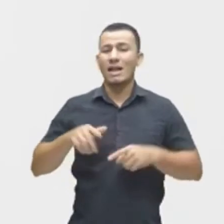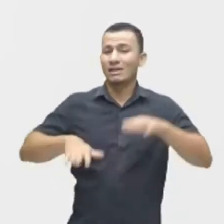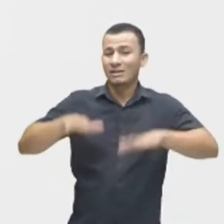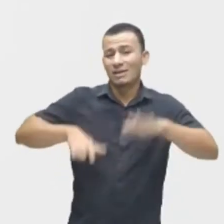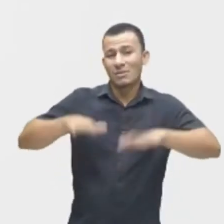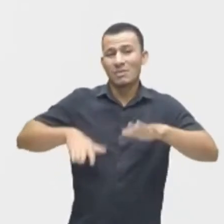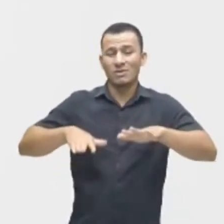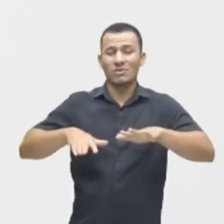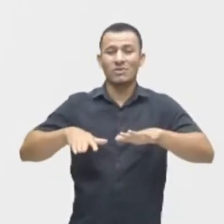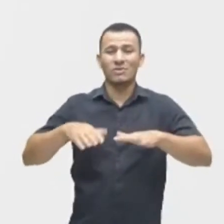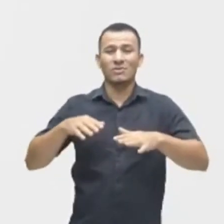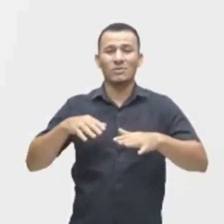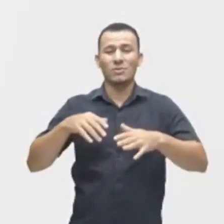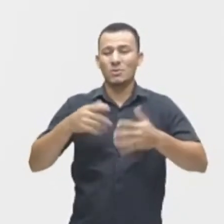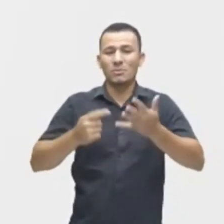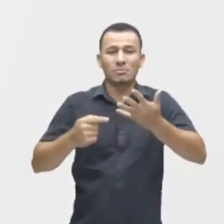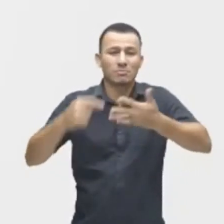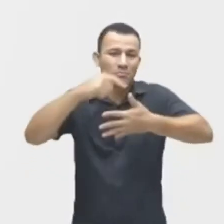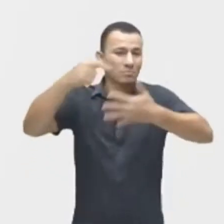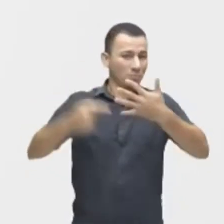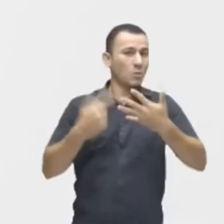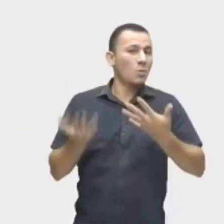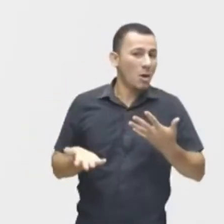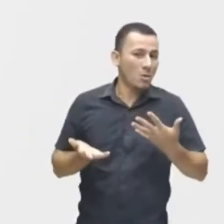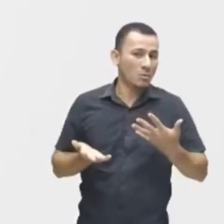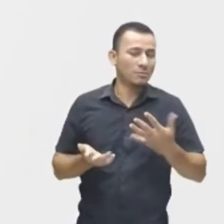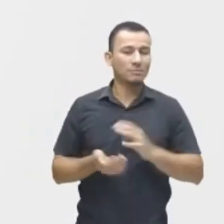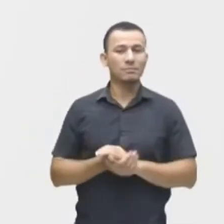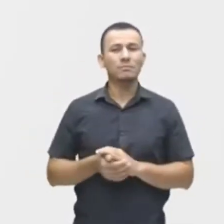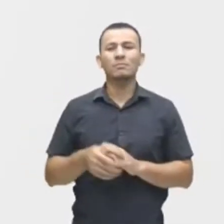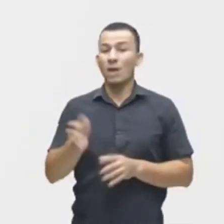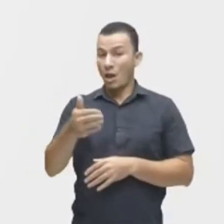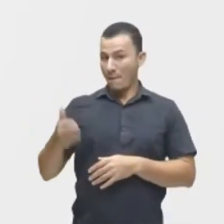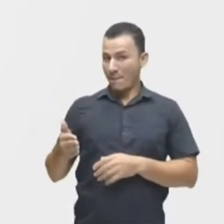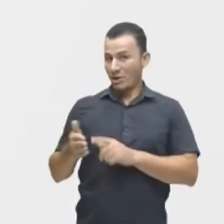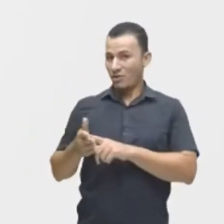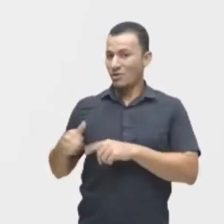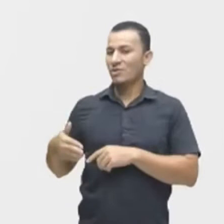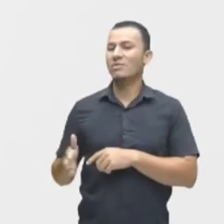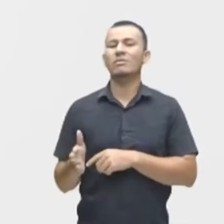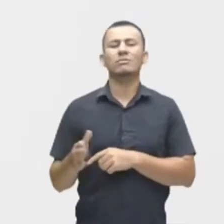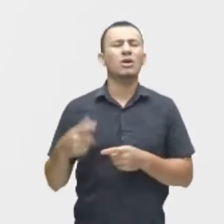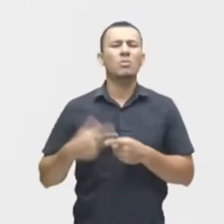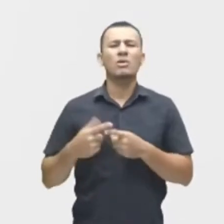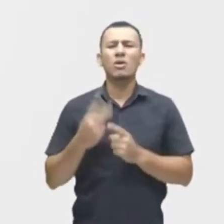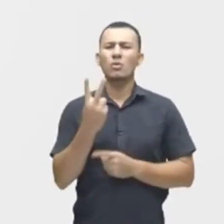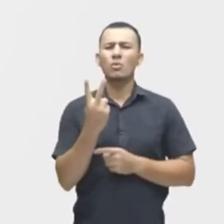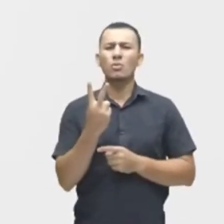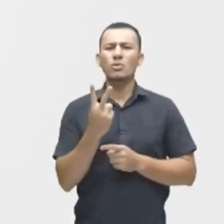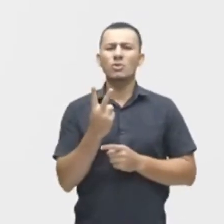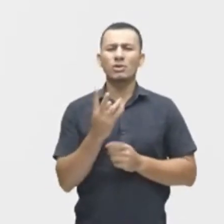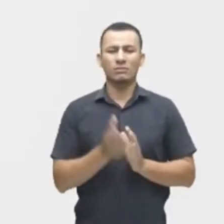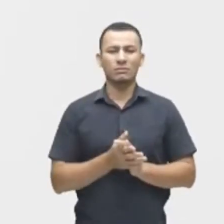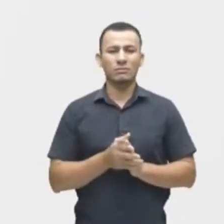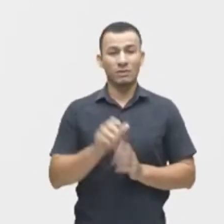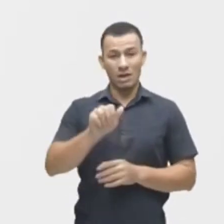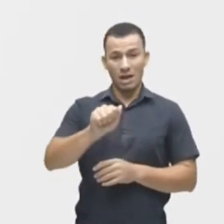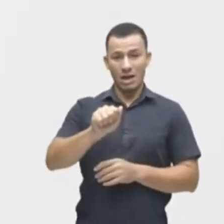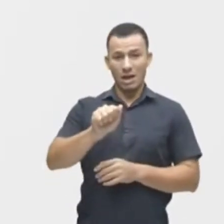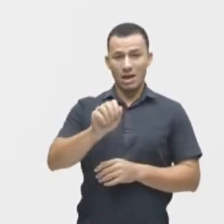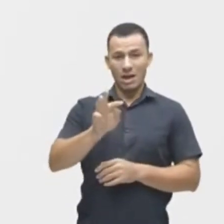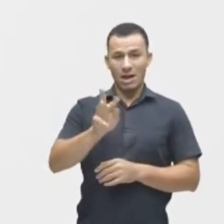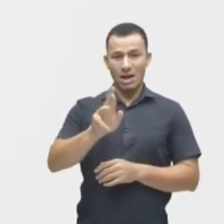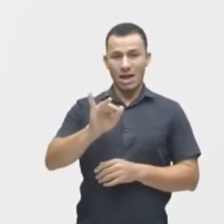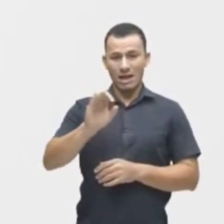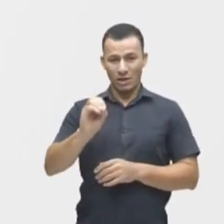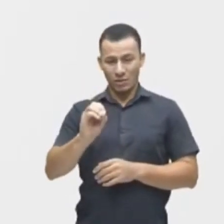cada classe. Olha o peixe. Por que ele tem só duas partes? Ele só tem um átrio e um ventrículo.